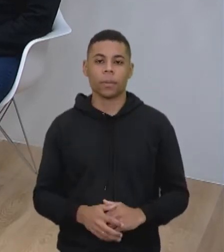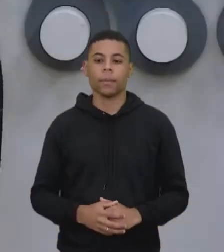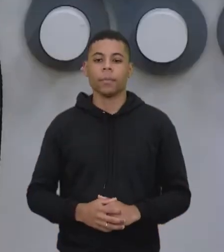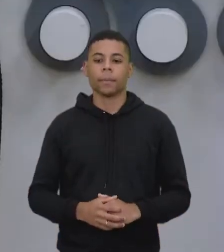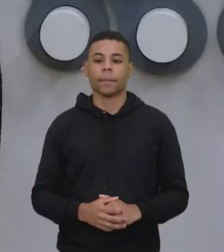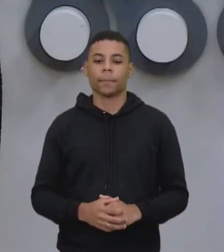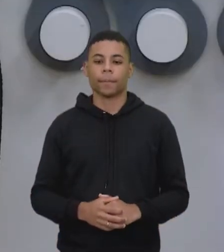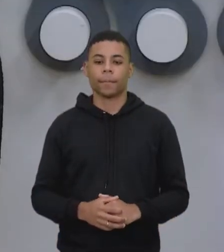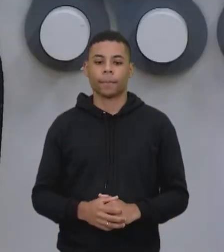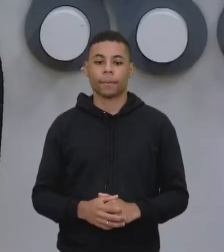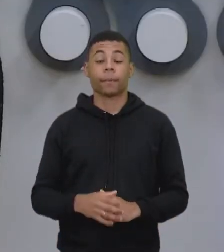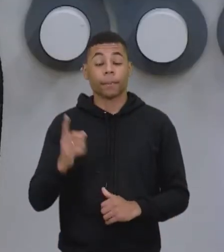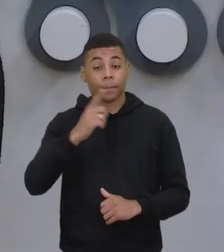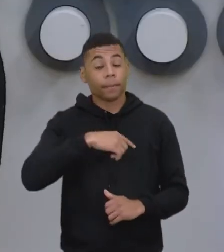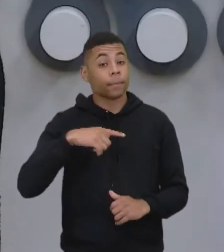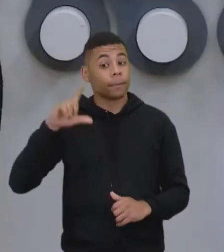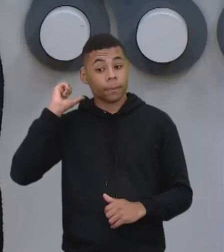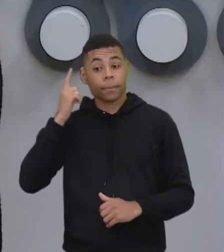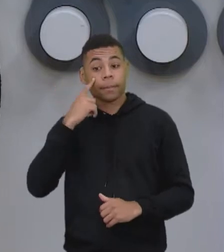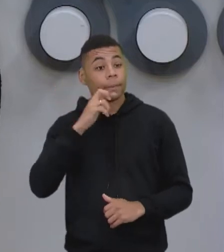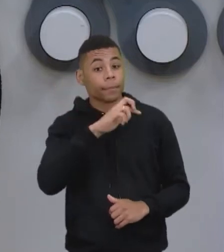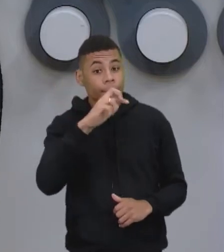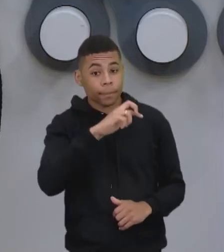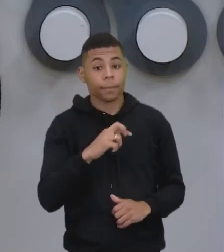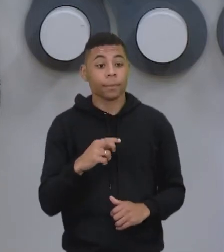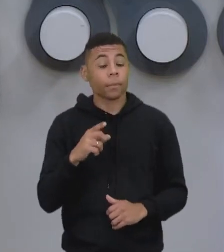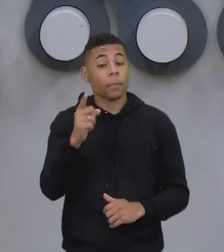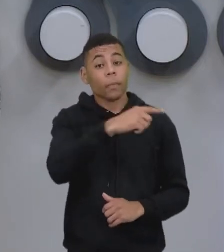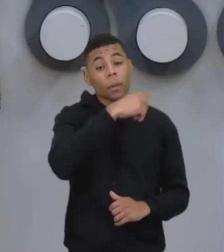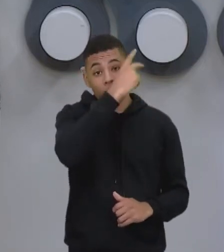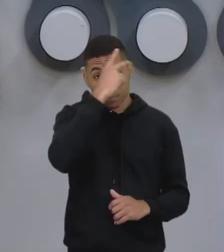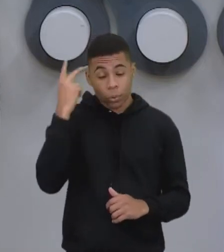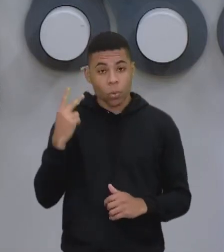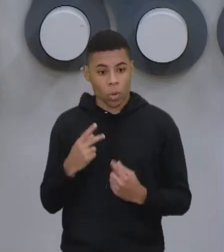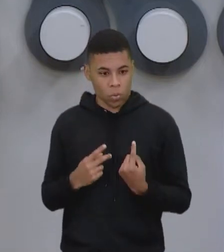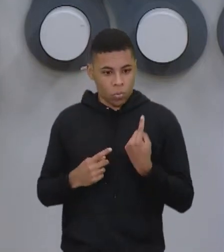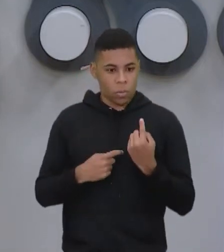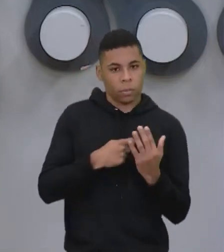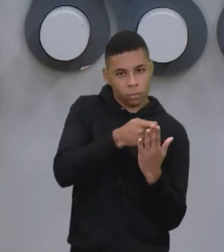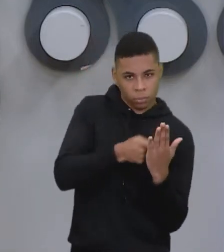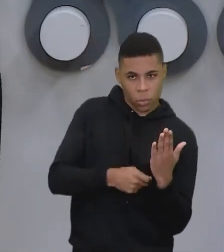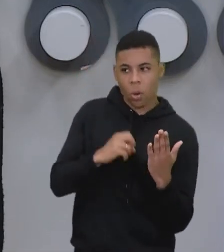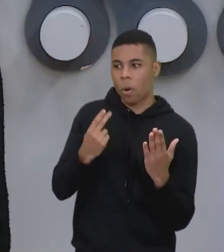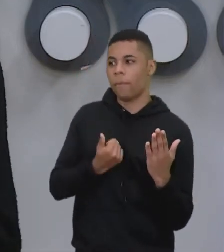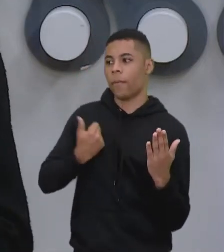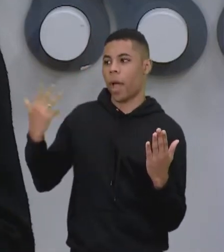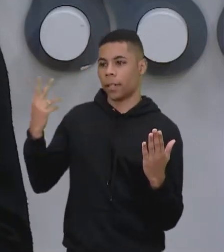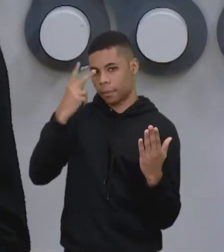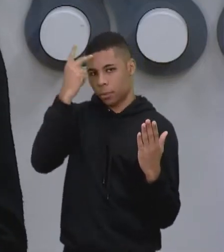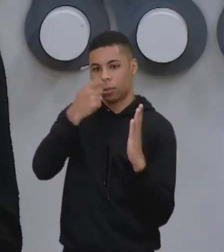Sobre o verificar quantas vozes surgem aí, né? Na criação do texto jornalístico. Então,